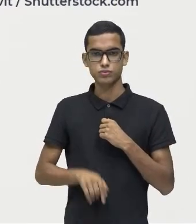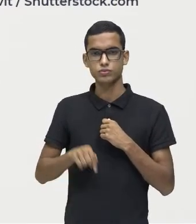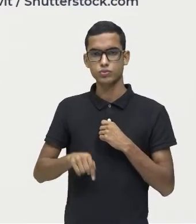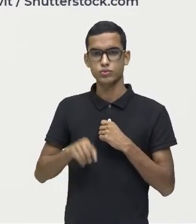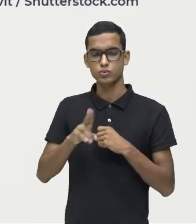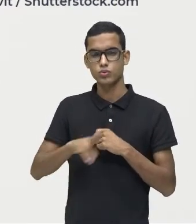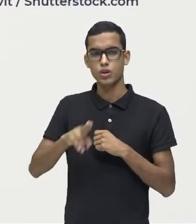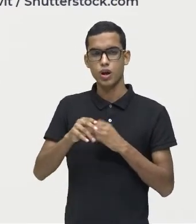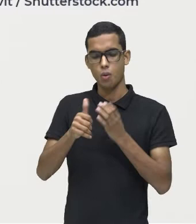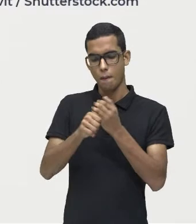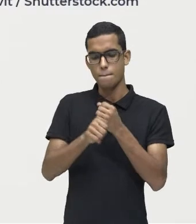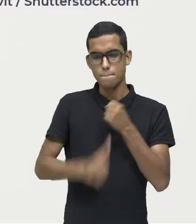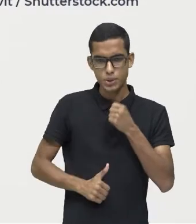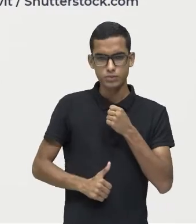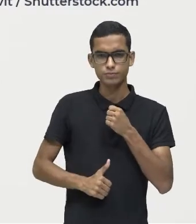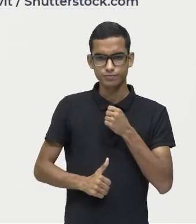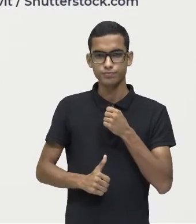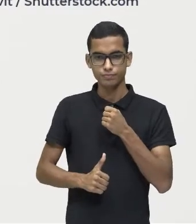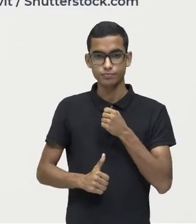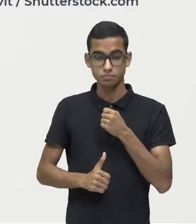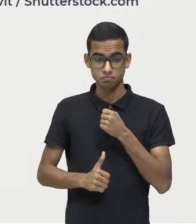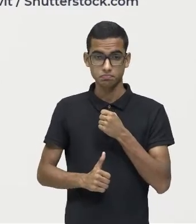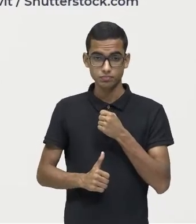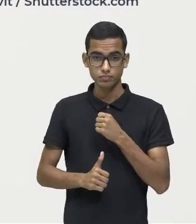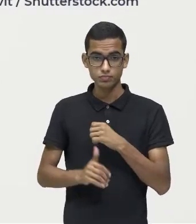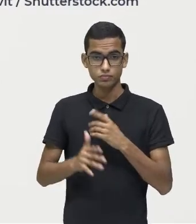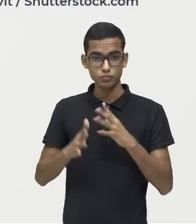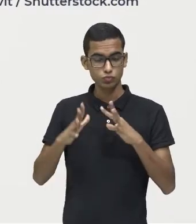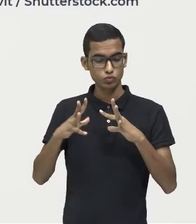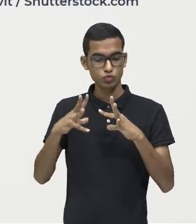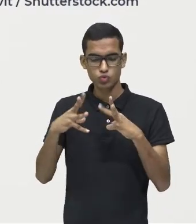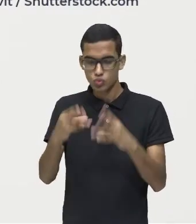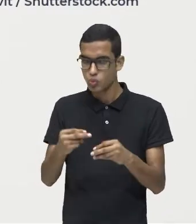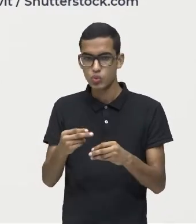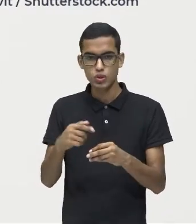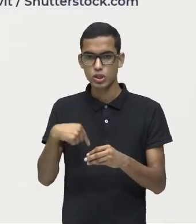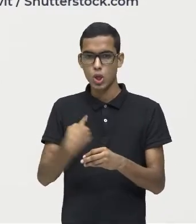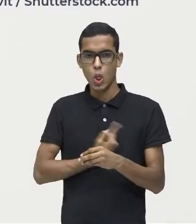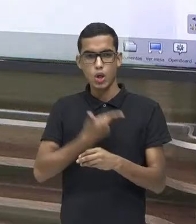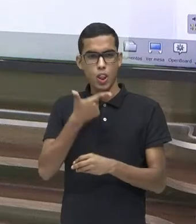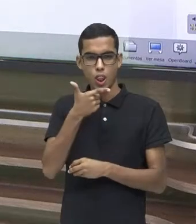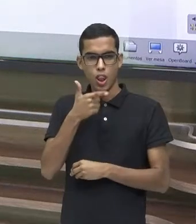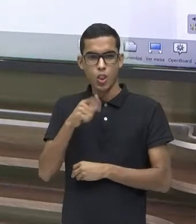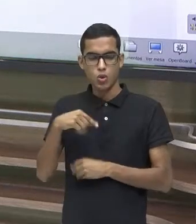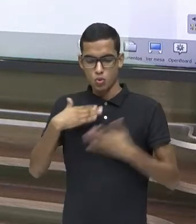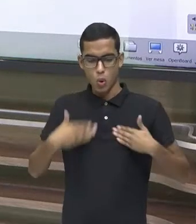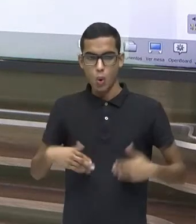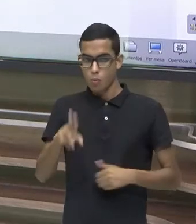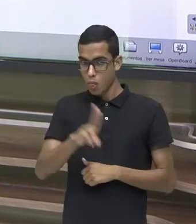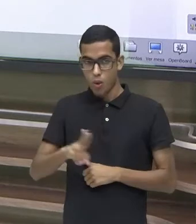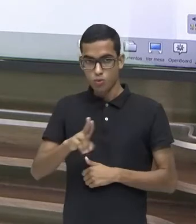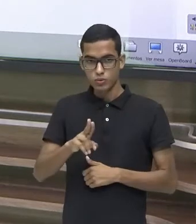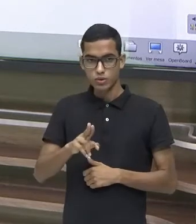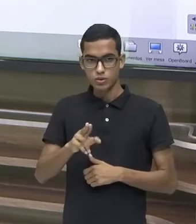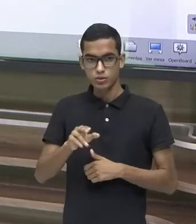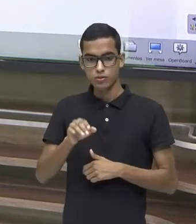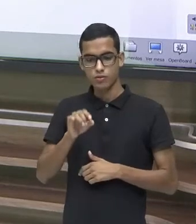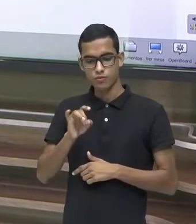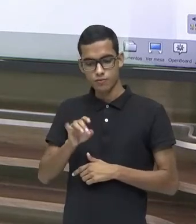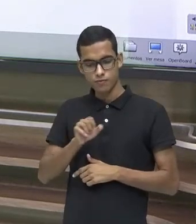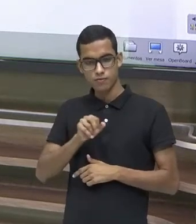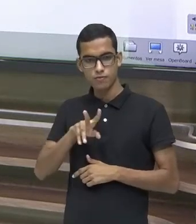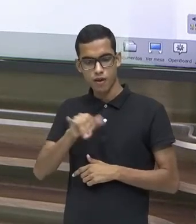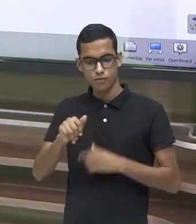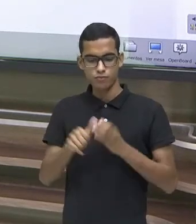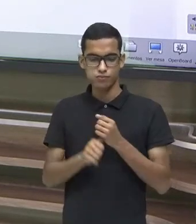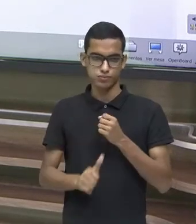das fezes, tudo aquilo que nós não absorvemos, tá bom? Então a gente agradece a participação dos nossos alunos,